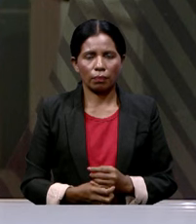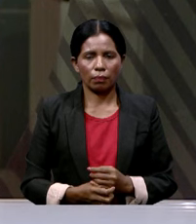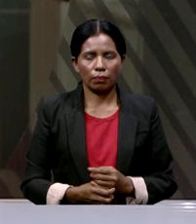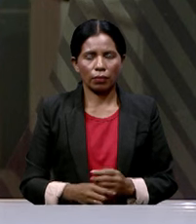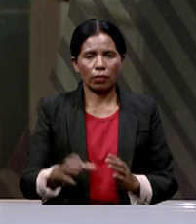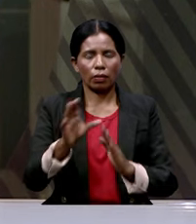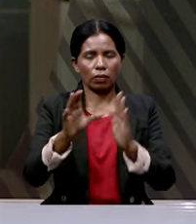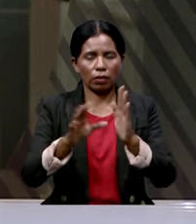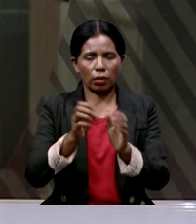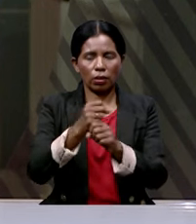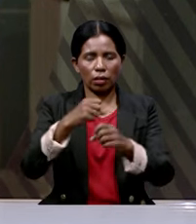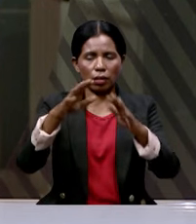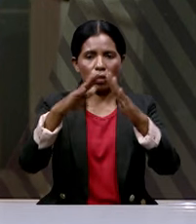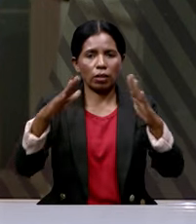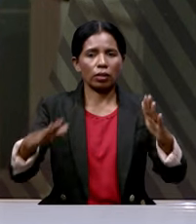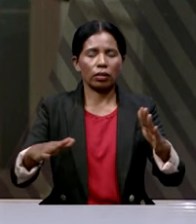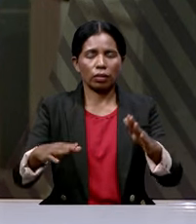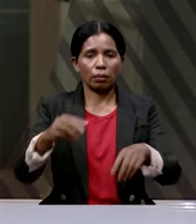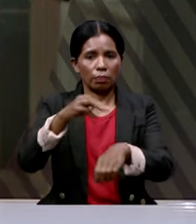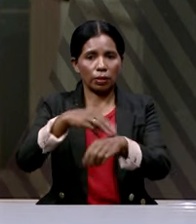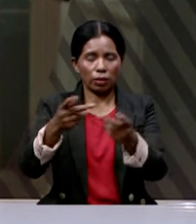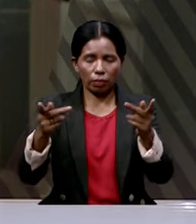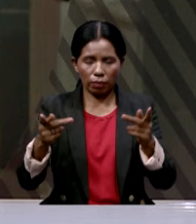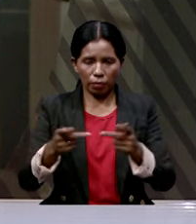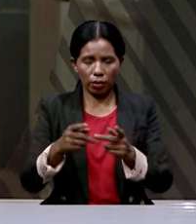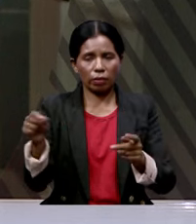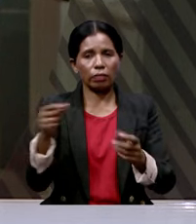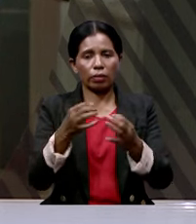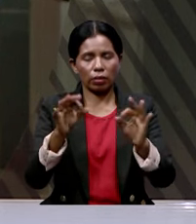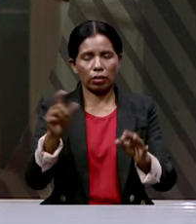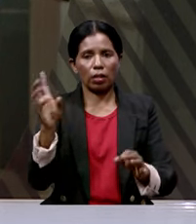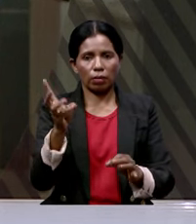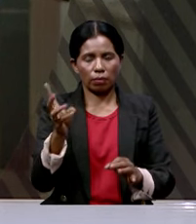construção do altar e está situado a 15% no resto de Lima.